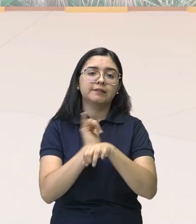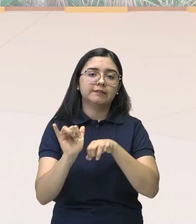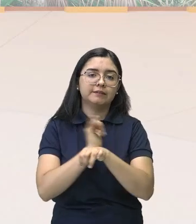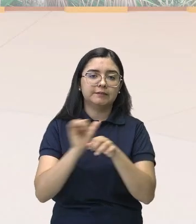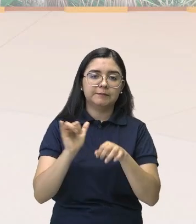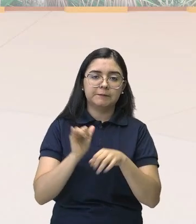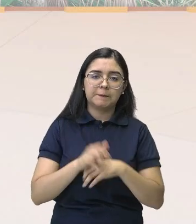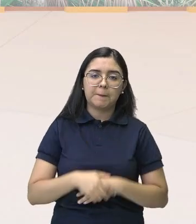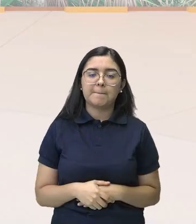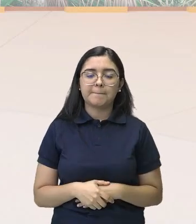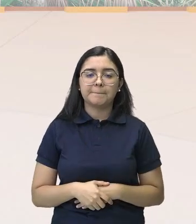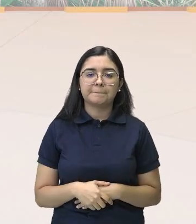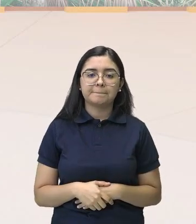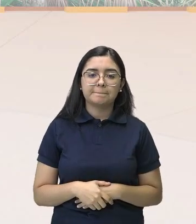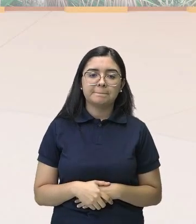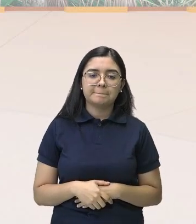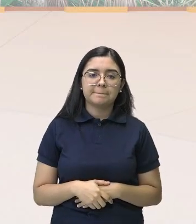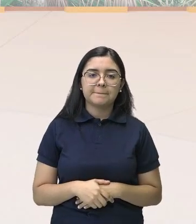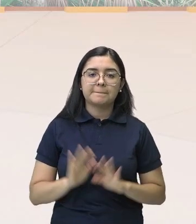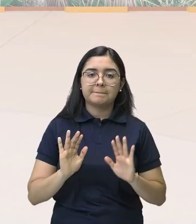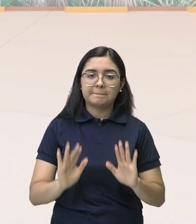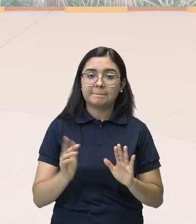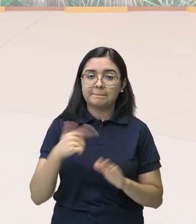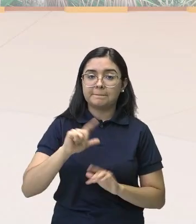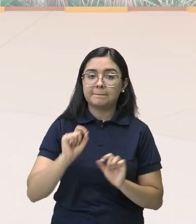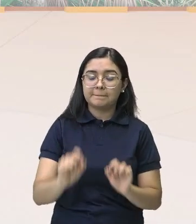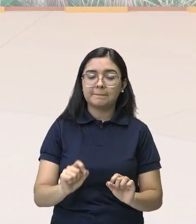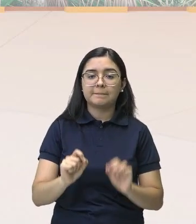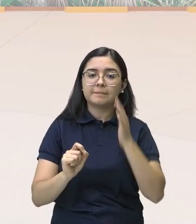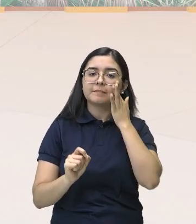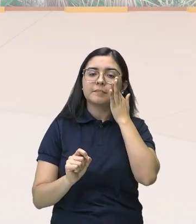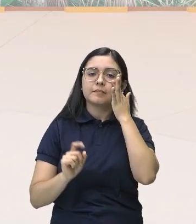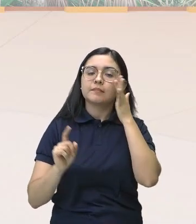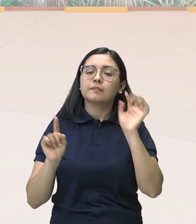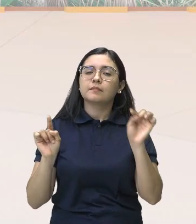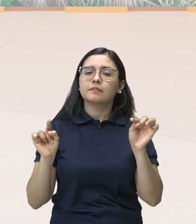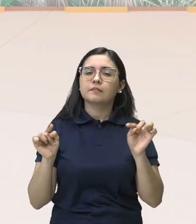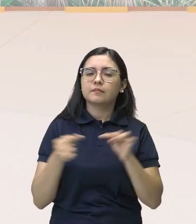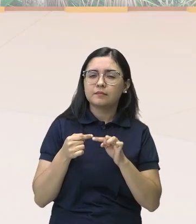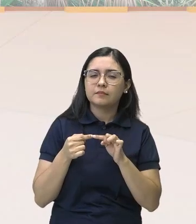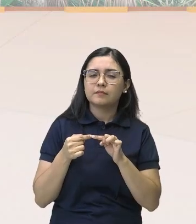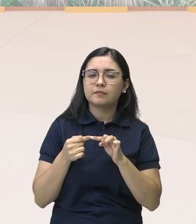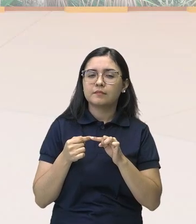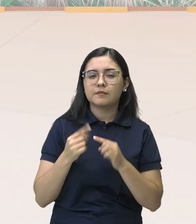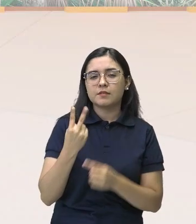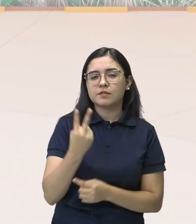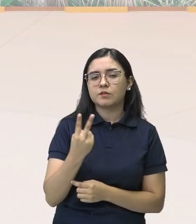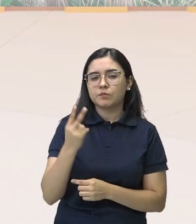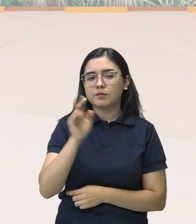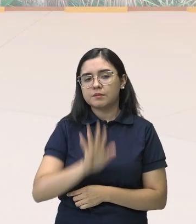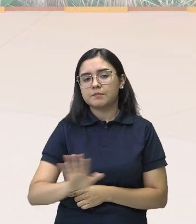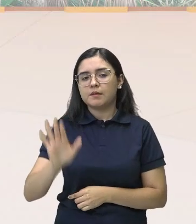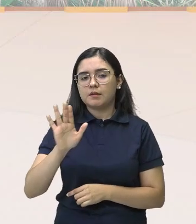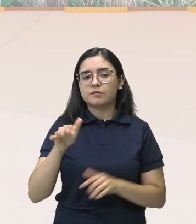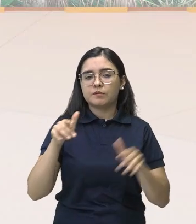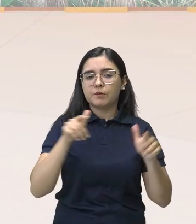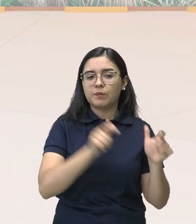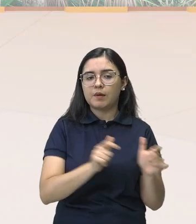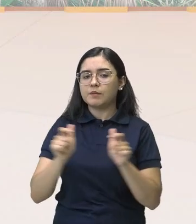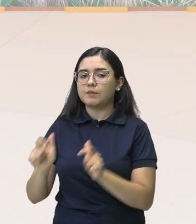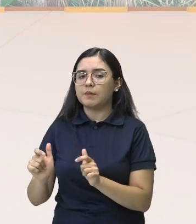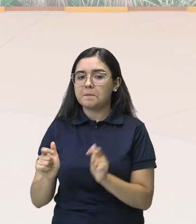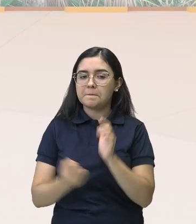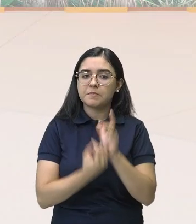e metodologias. Mais uma vez, vamos associar essas duas formas de produção que,